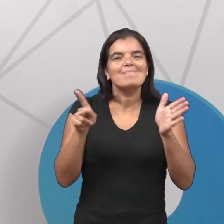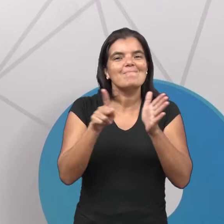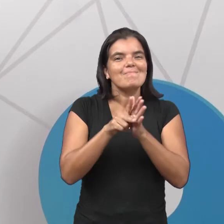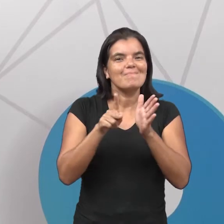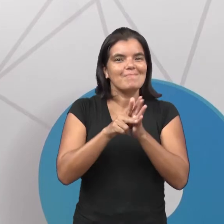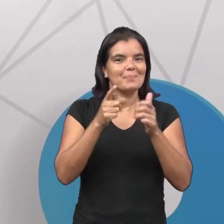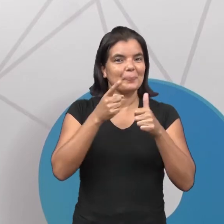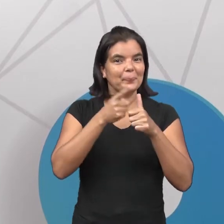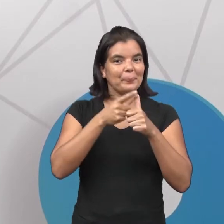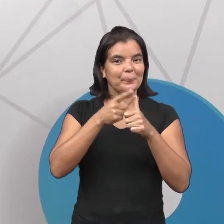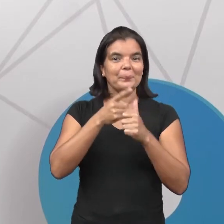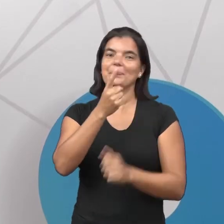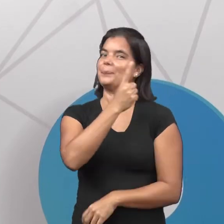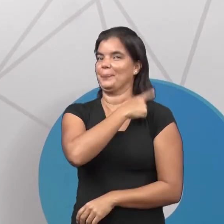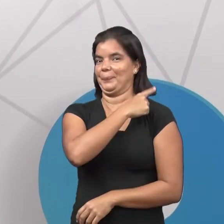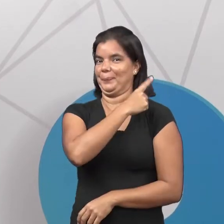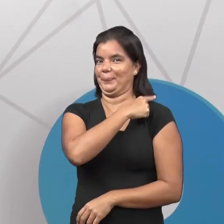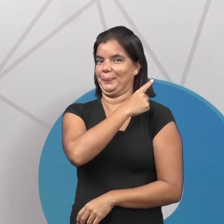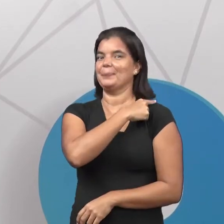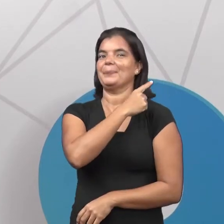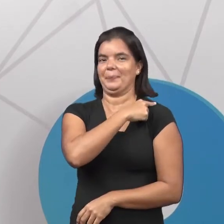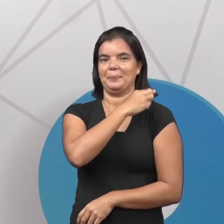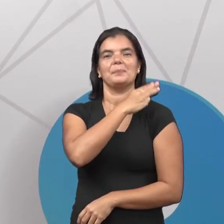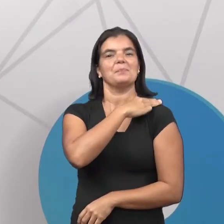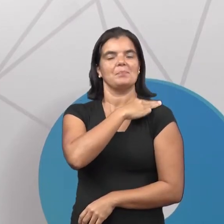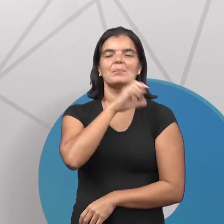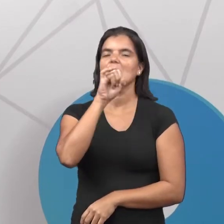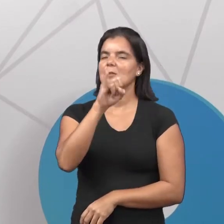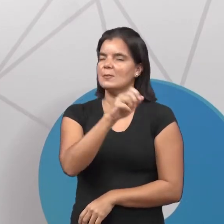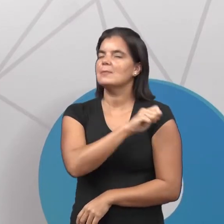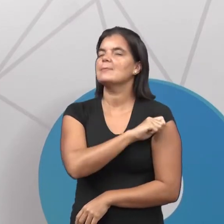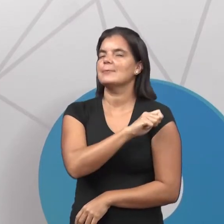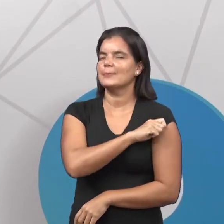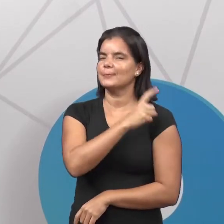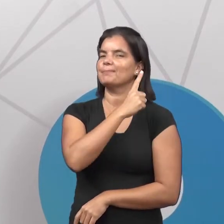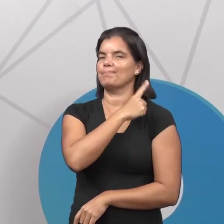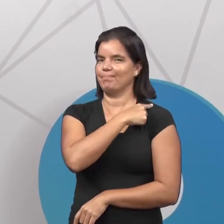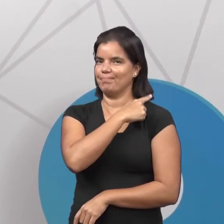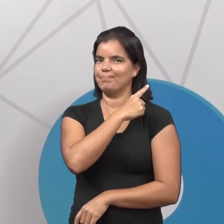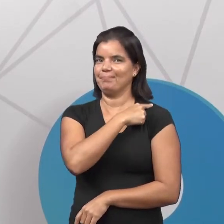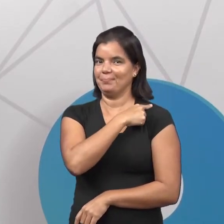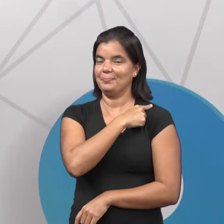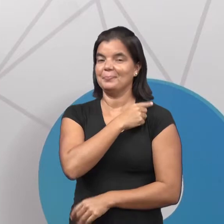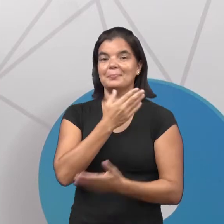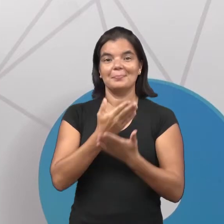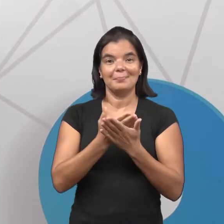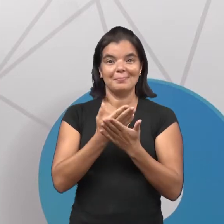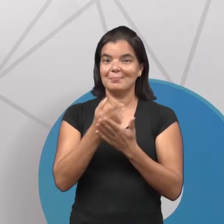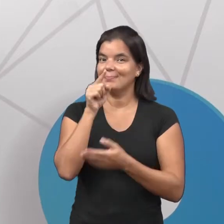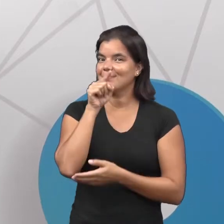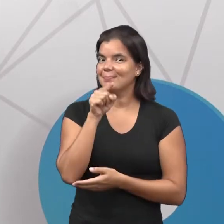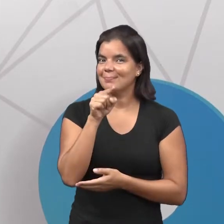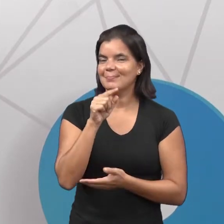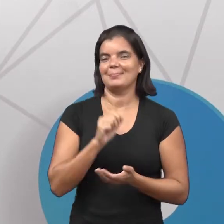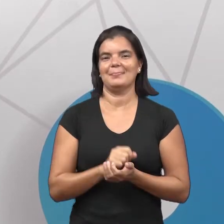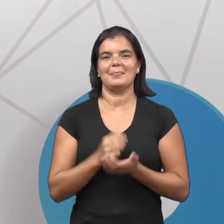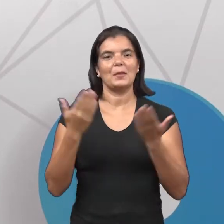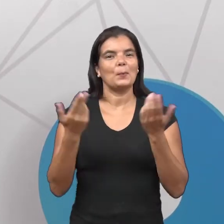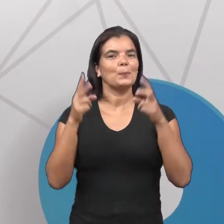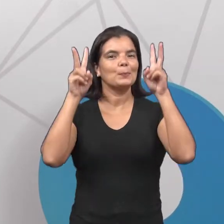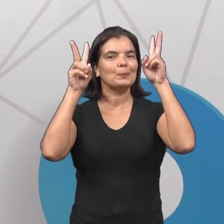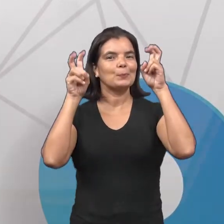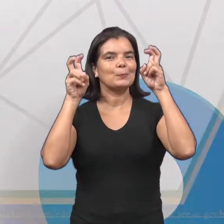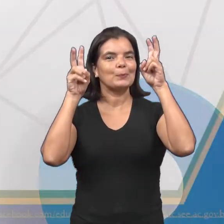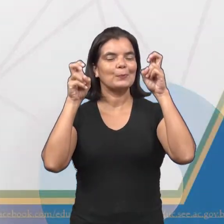para a primeira série do ensino médio. Se você é aluno da primeira série do ensino médio, essa aula é para você. Hoje o tema da